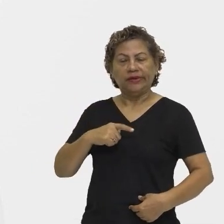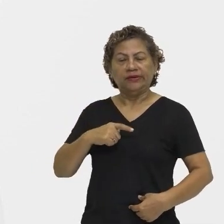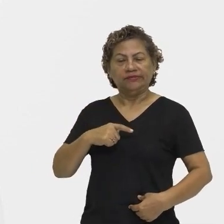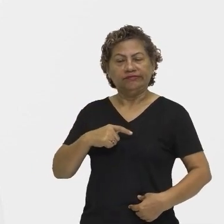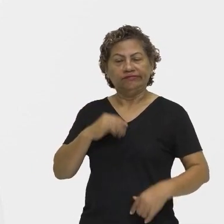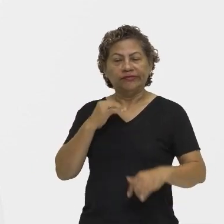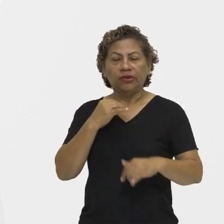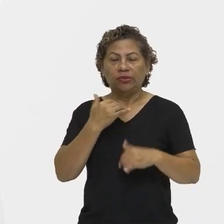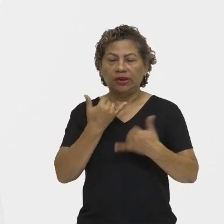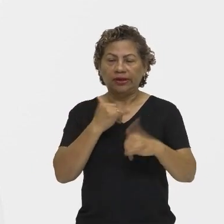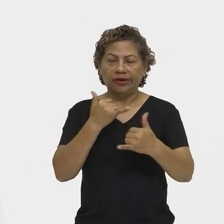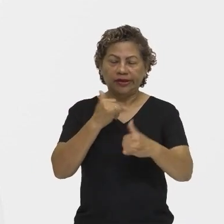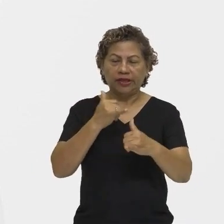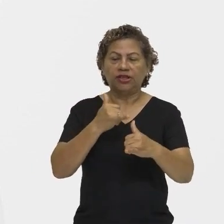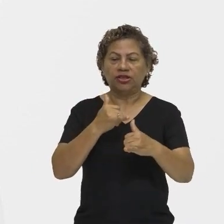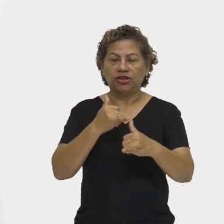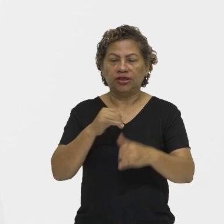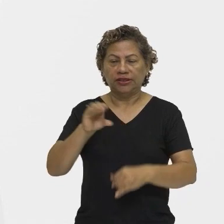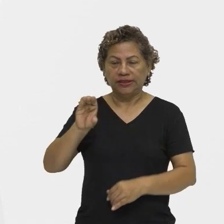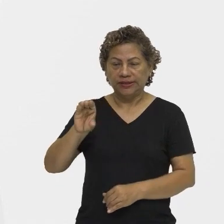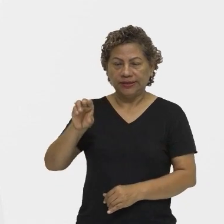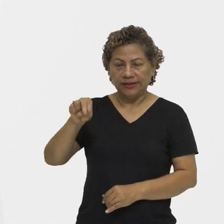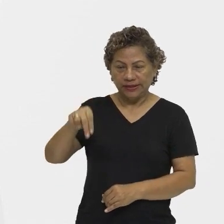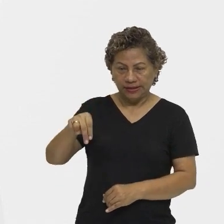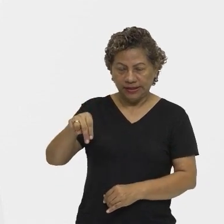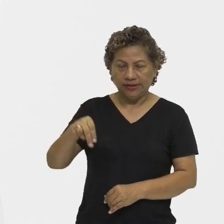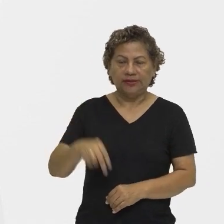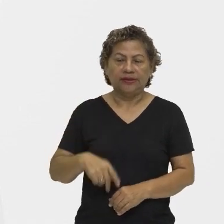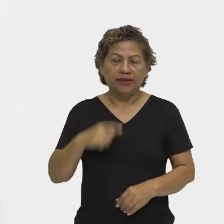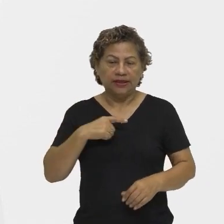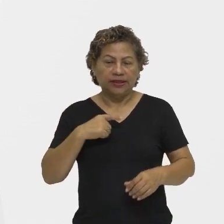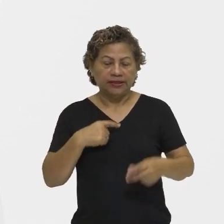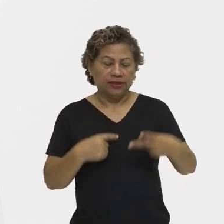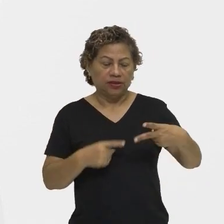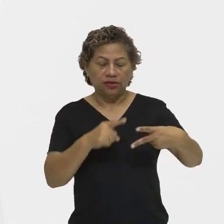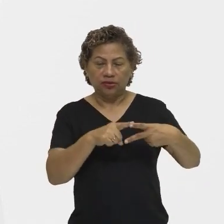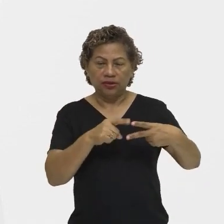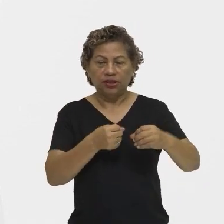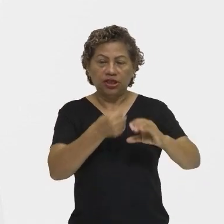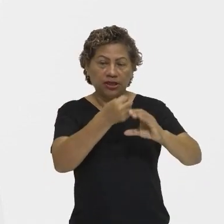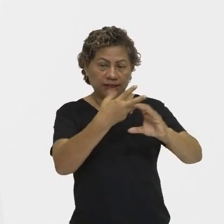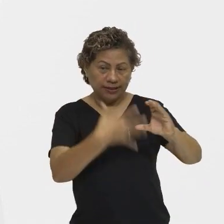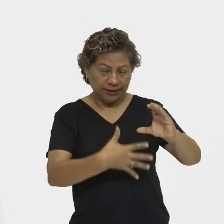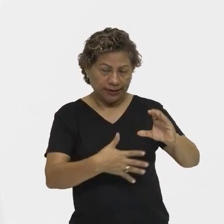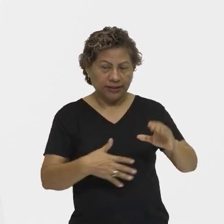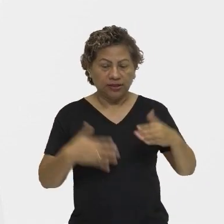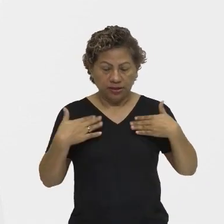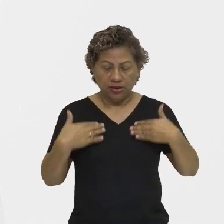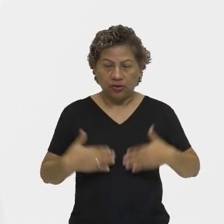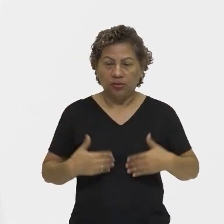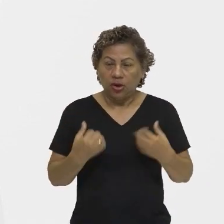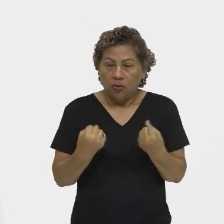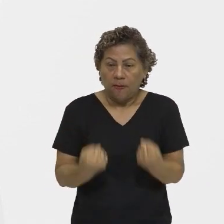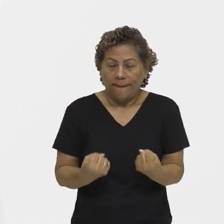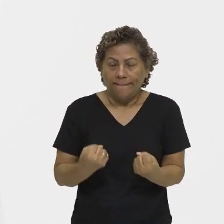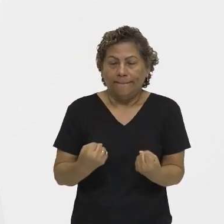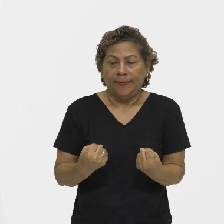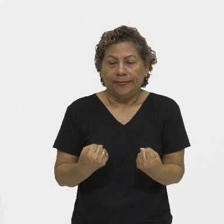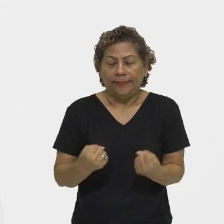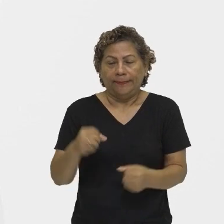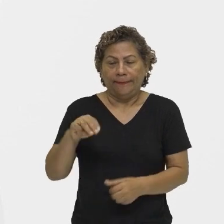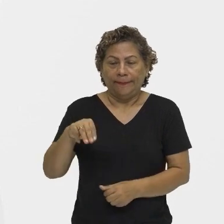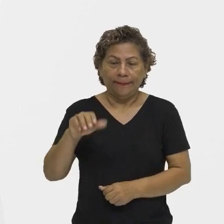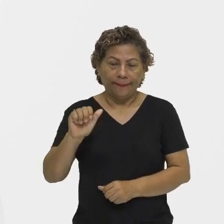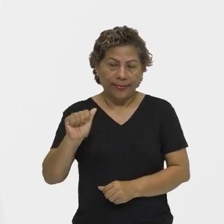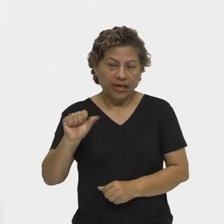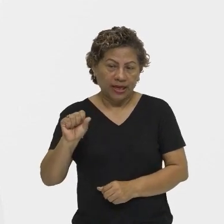cinética, ela depende de duas características do corpo. A sua massa, representada aí na equação que você está